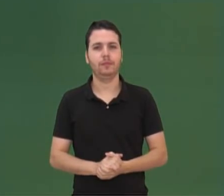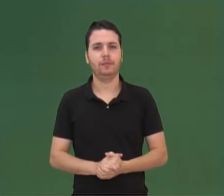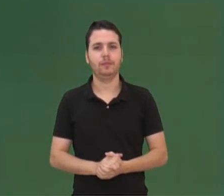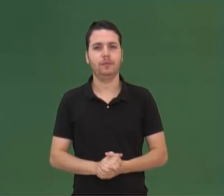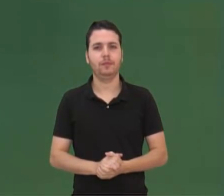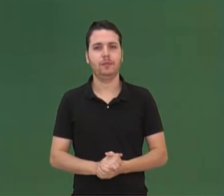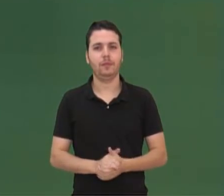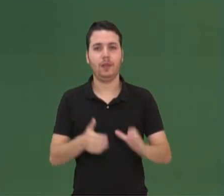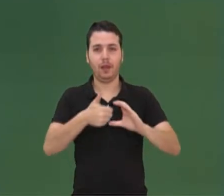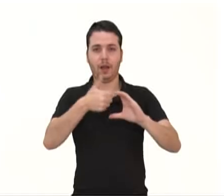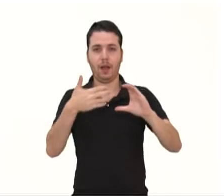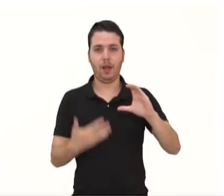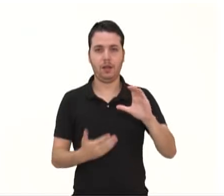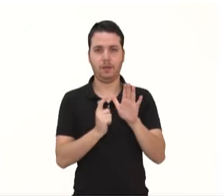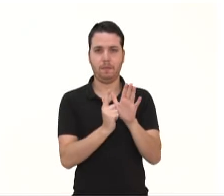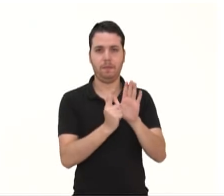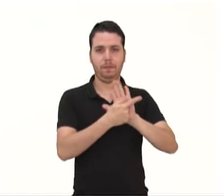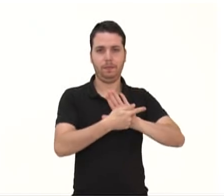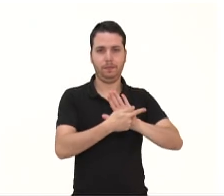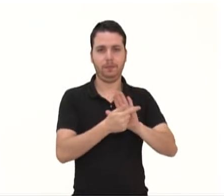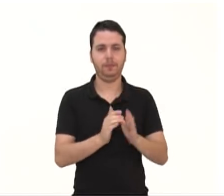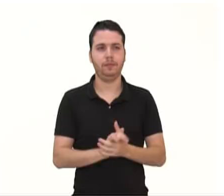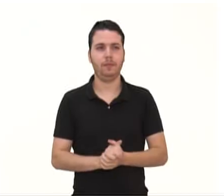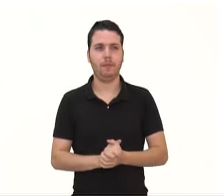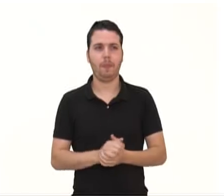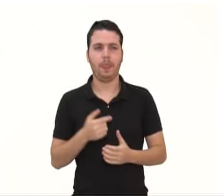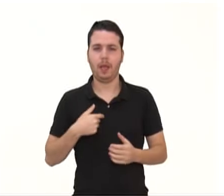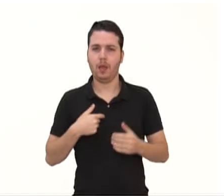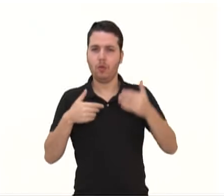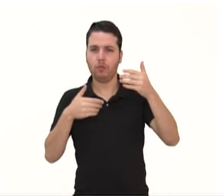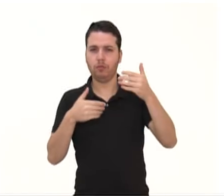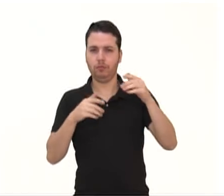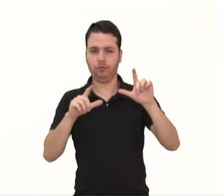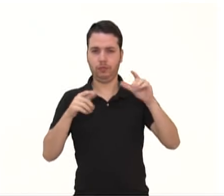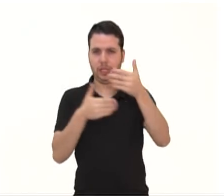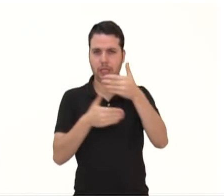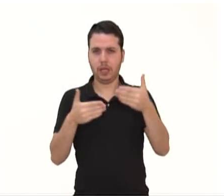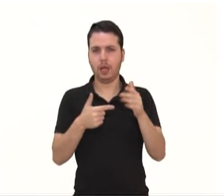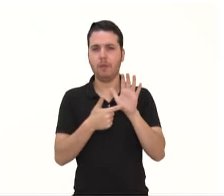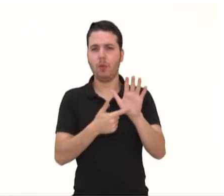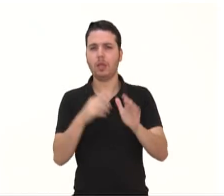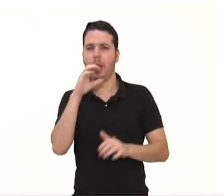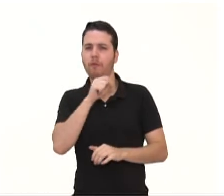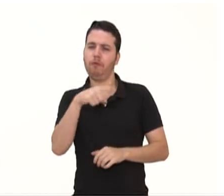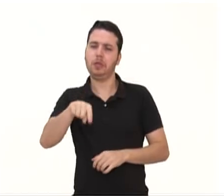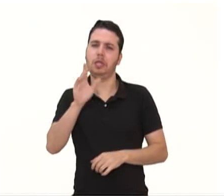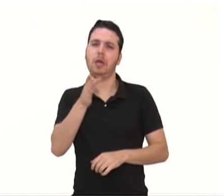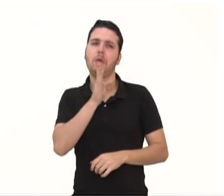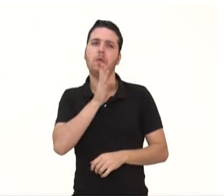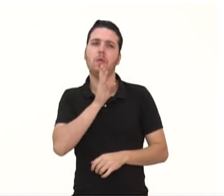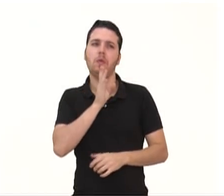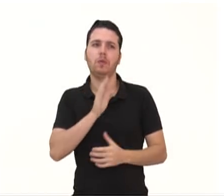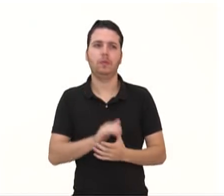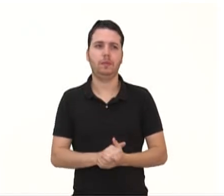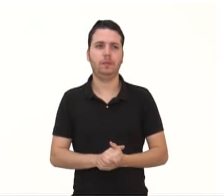Características do gênero. Eu vou passar aqui rapidinho, porque você já sabe disso tudo.